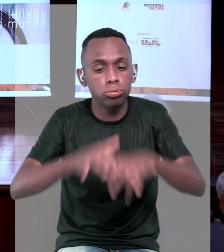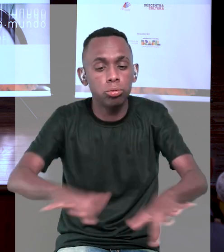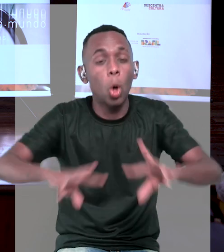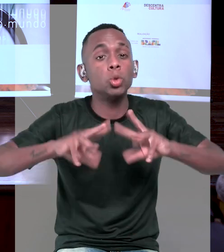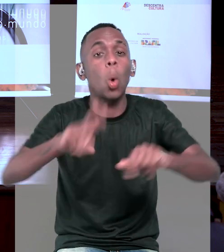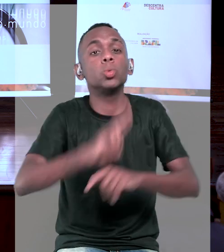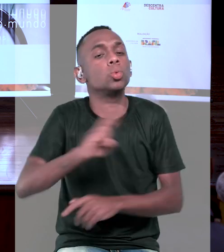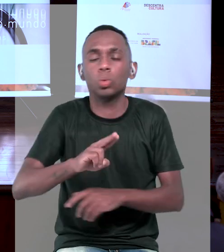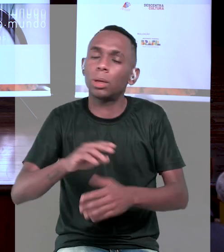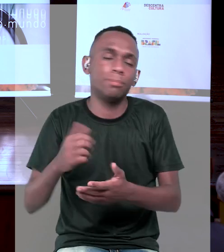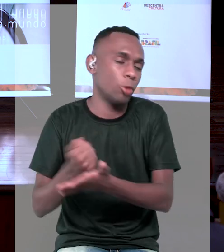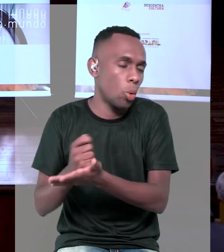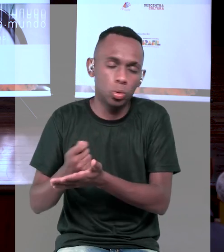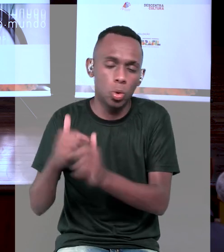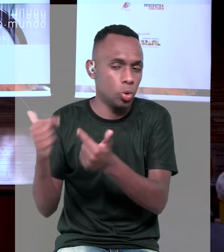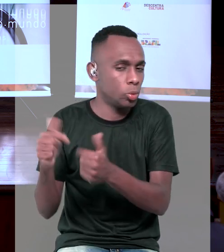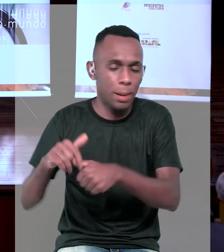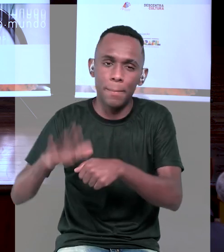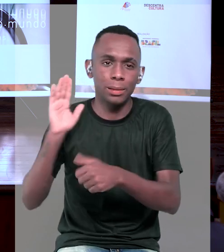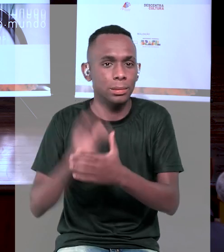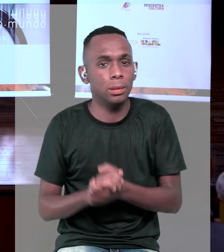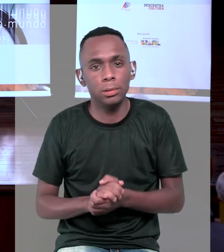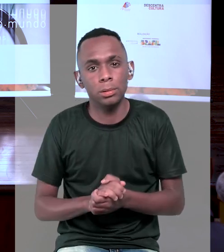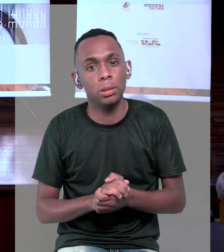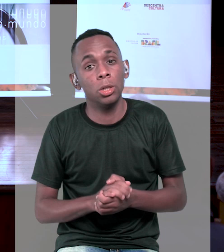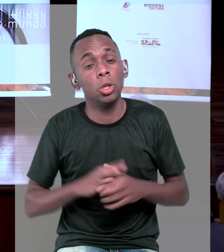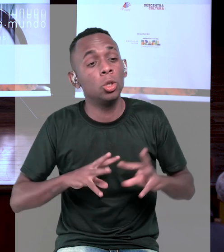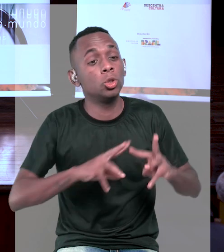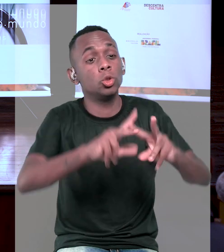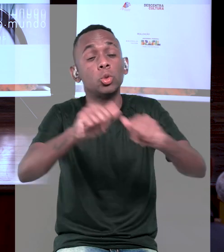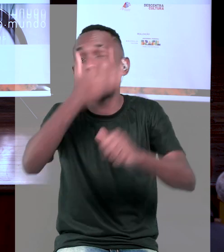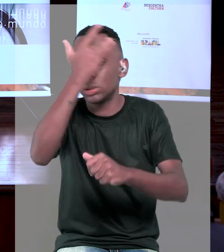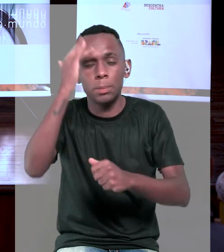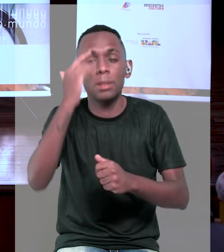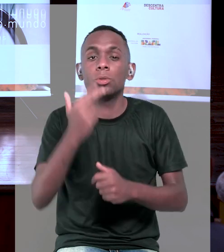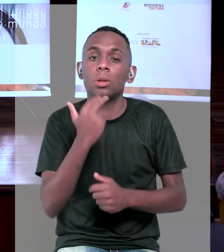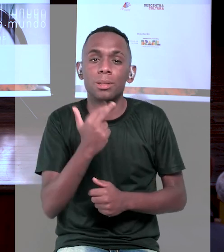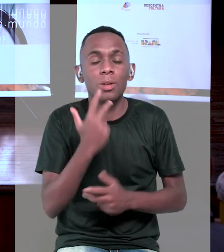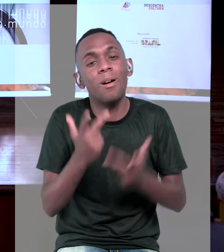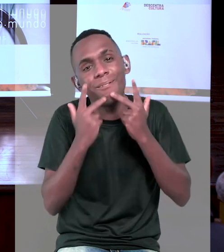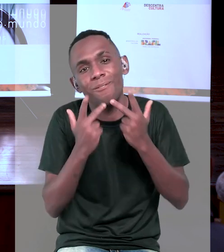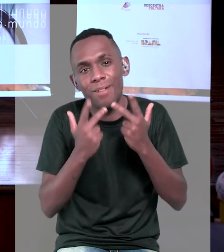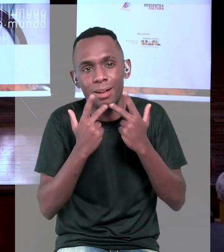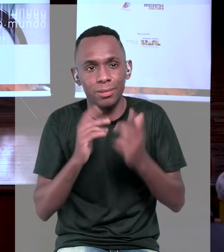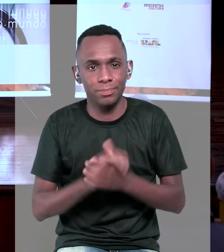ao controle. E foge ao controle de todos os falantes. Todos os falantes.